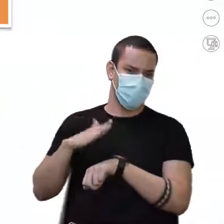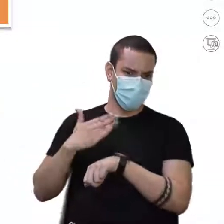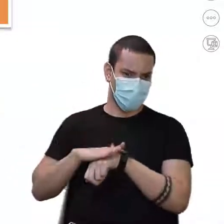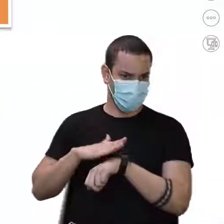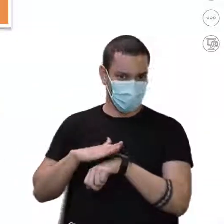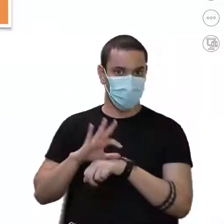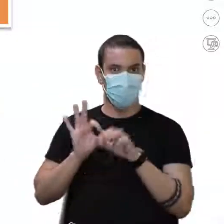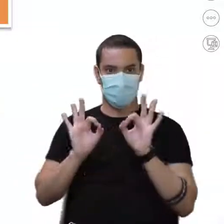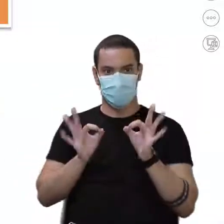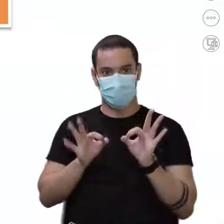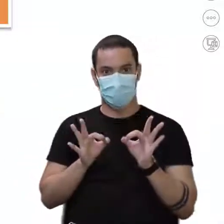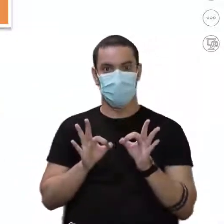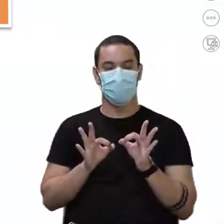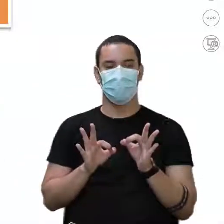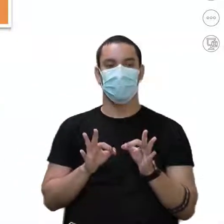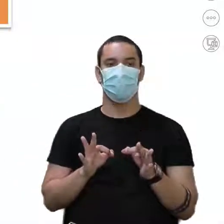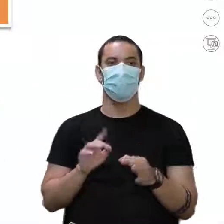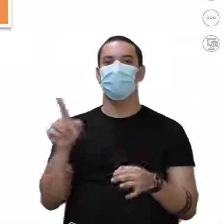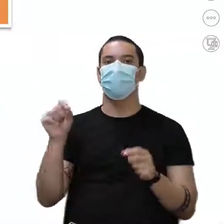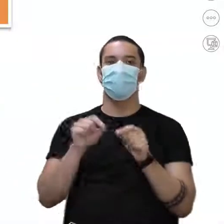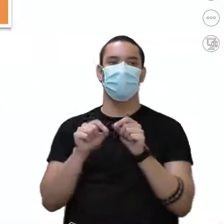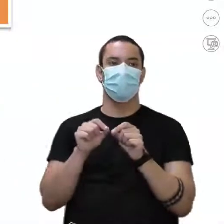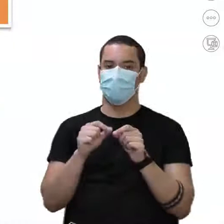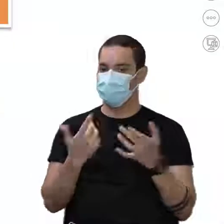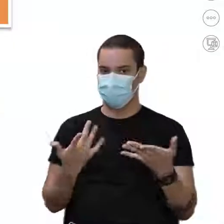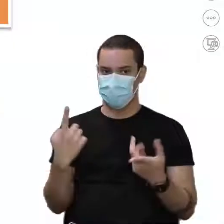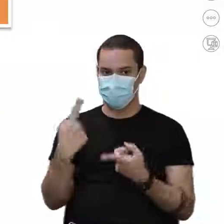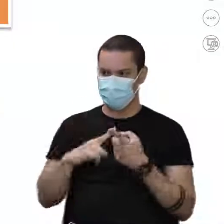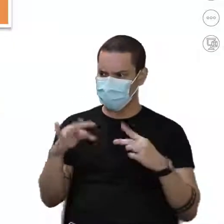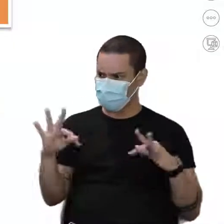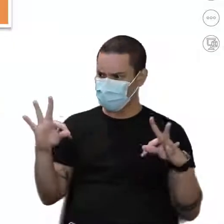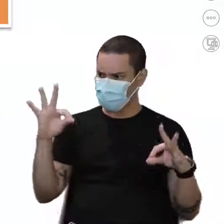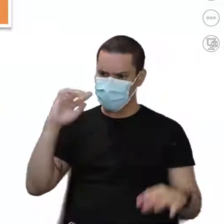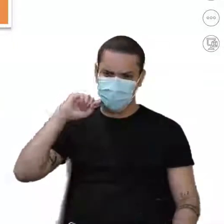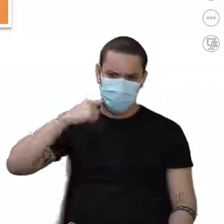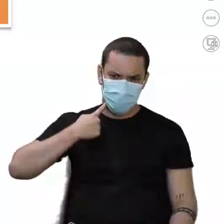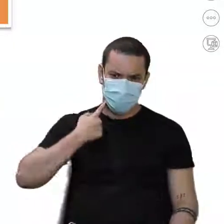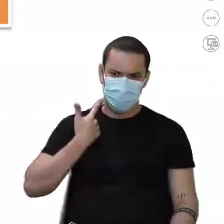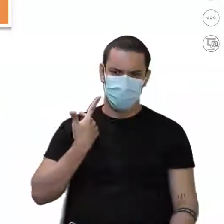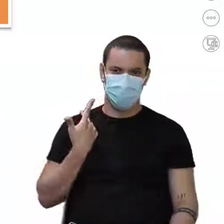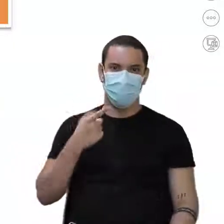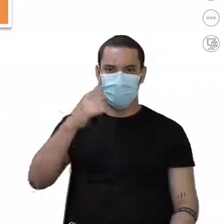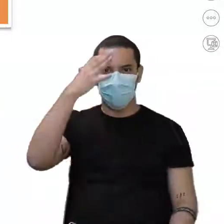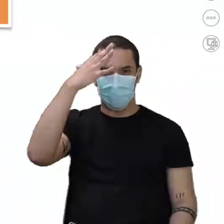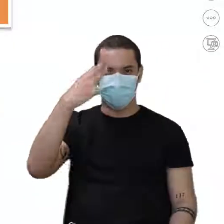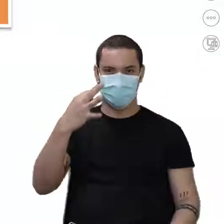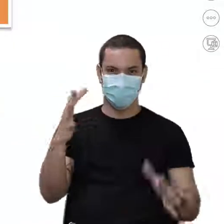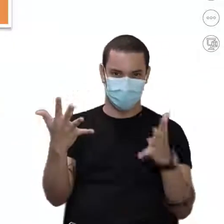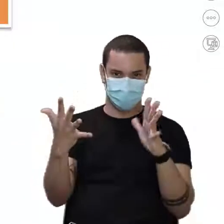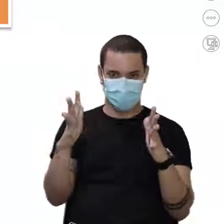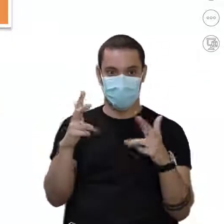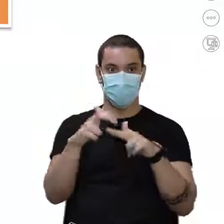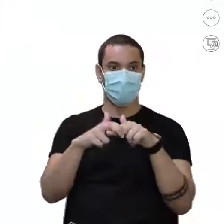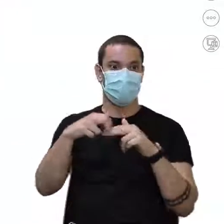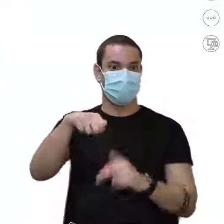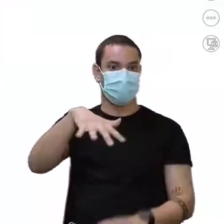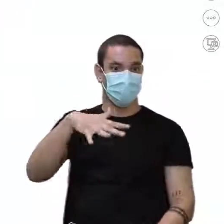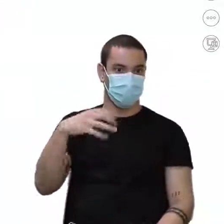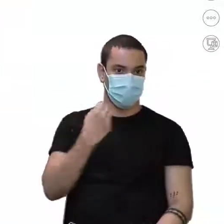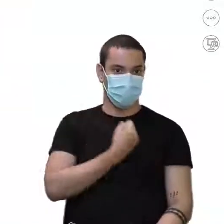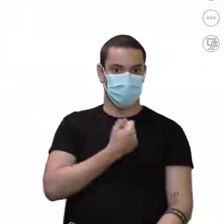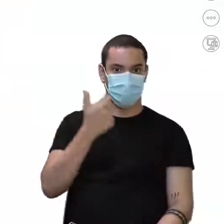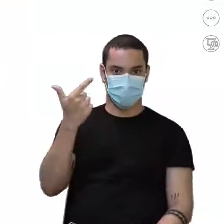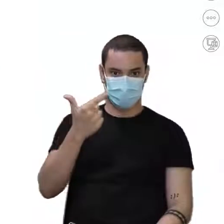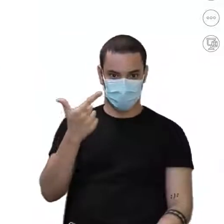been doing? O que você andou fazendo? Você está todo sujo aí? Você entendeu? Nessa situação 2.